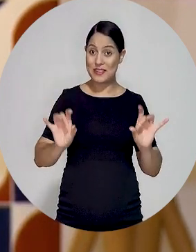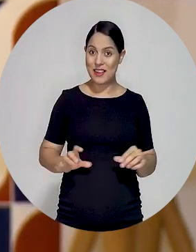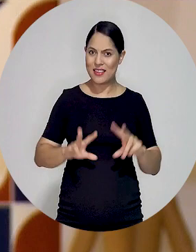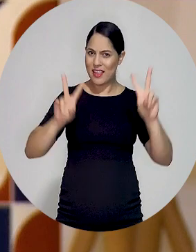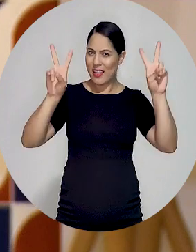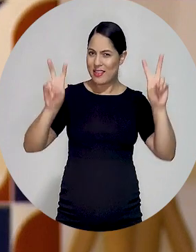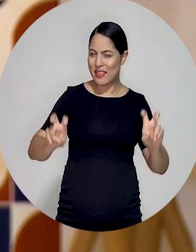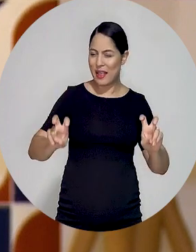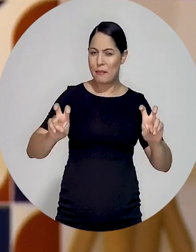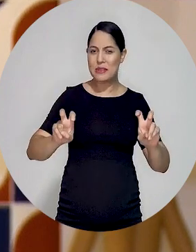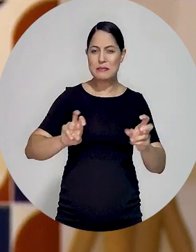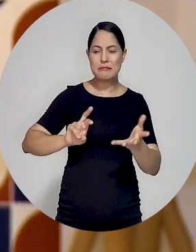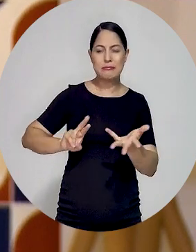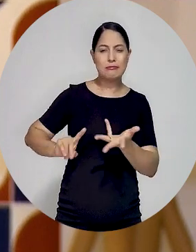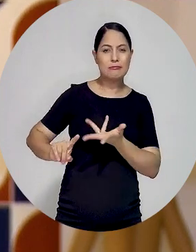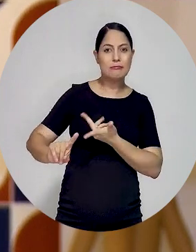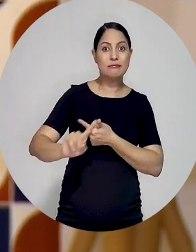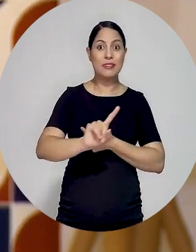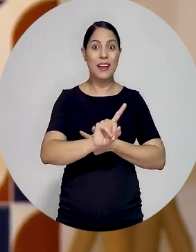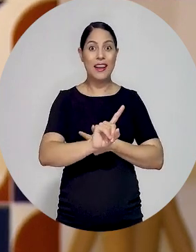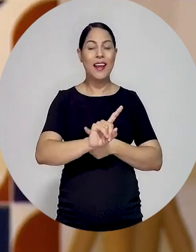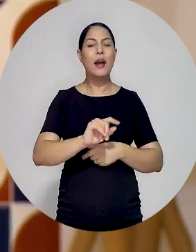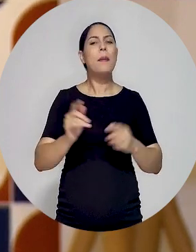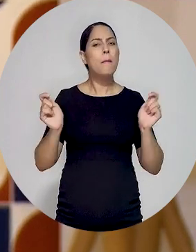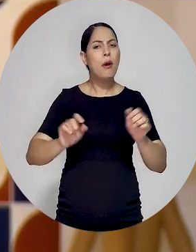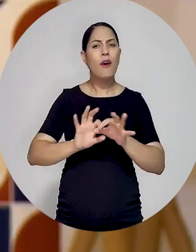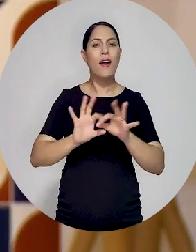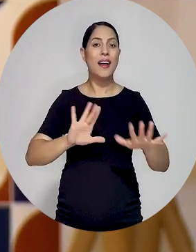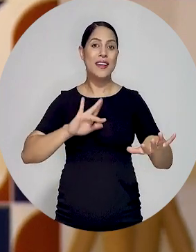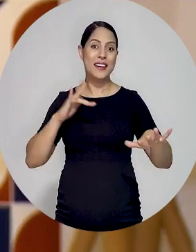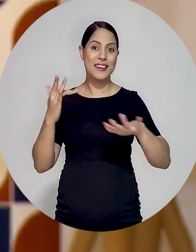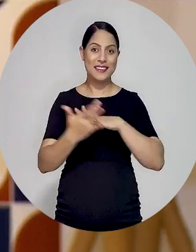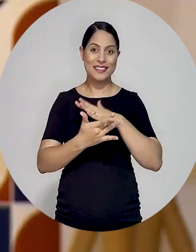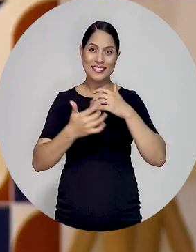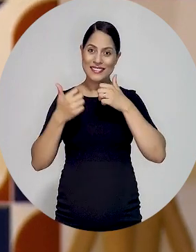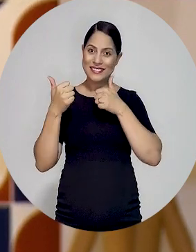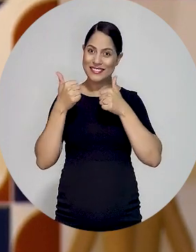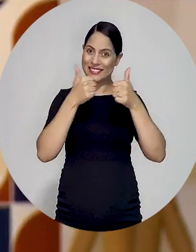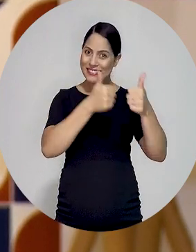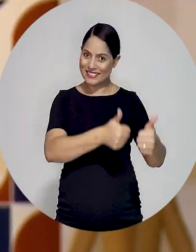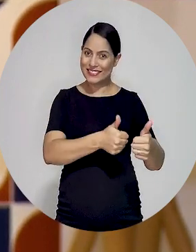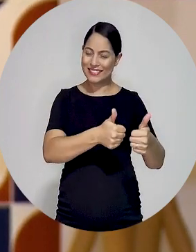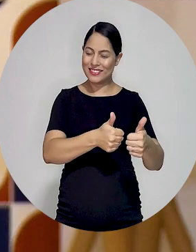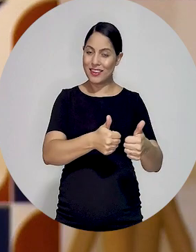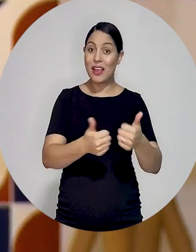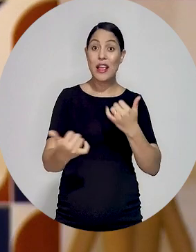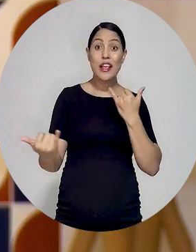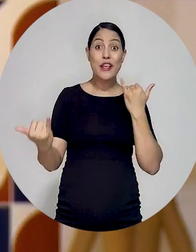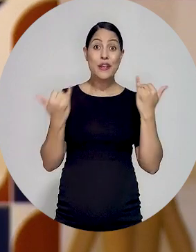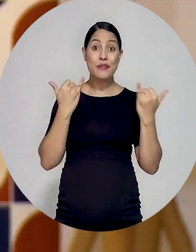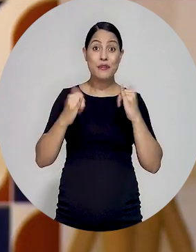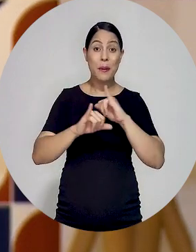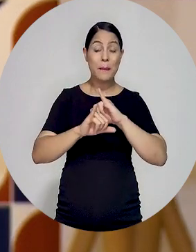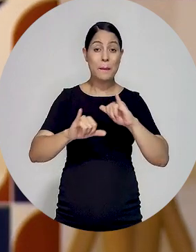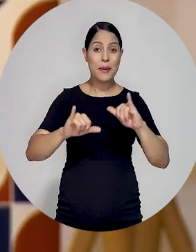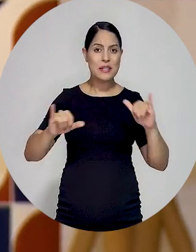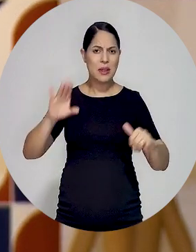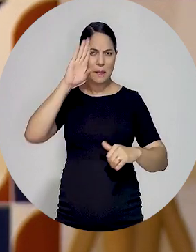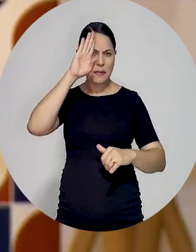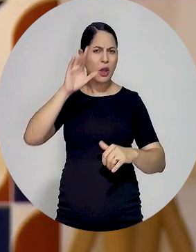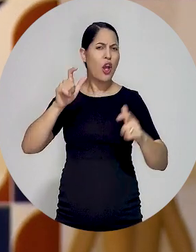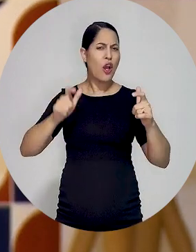entrevistas especiais, matérias exclusivas e muito mais. Não deixe de seguir também as nossas redes sociais e conferir